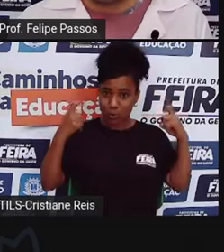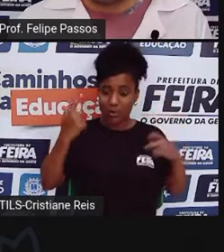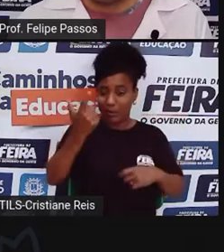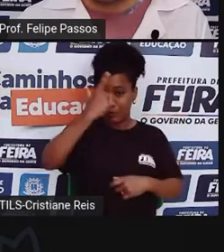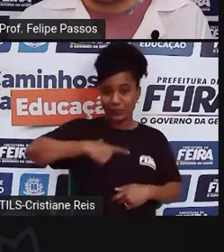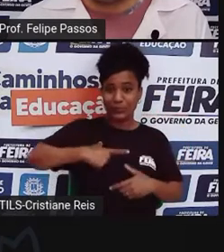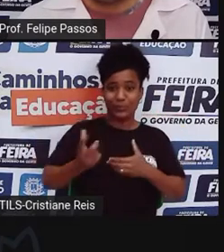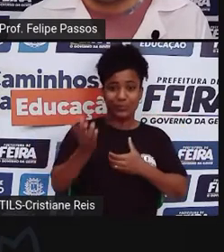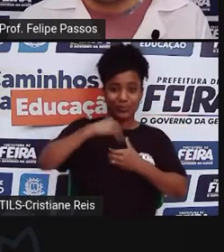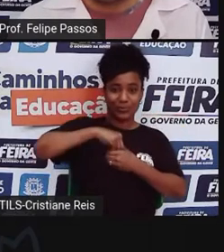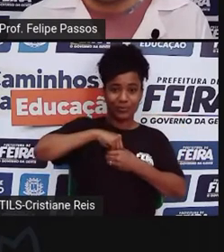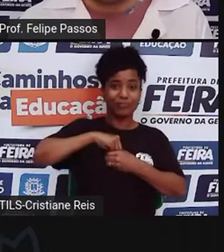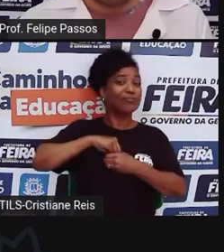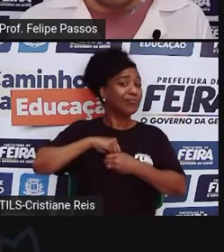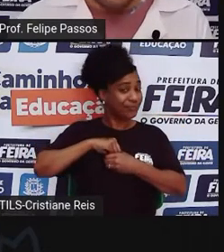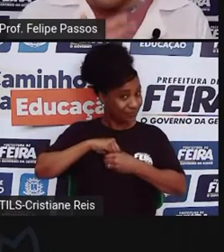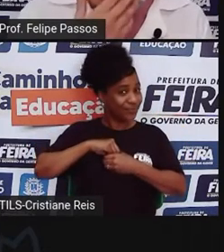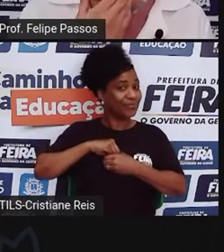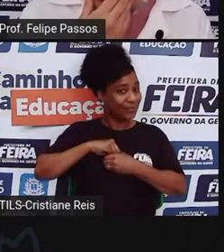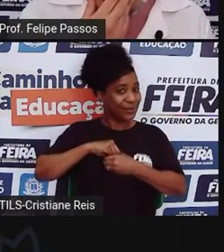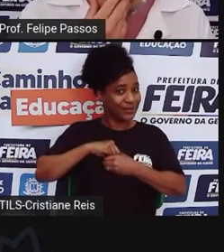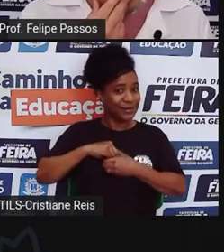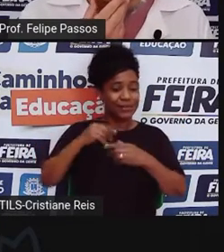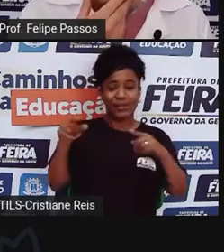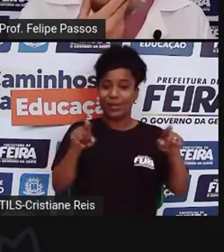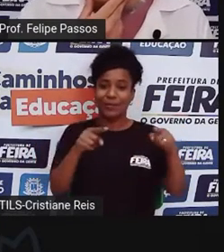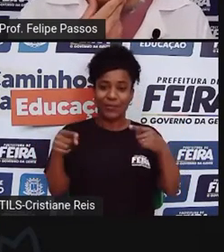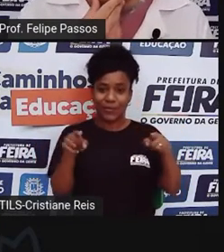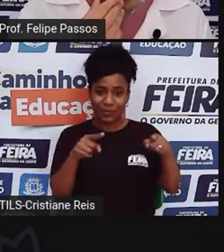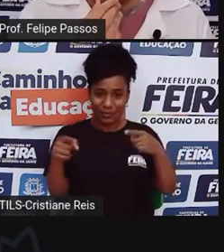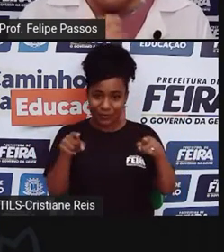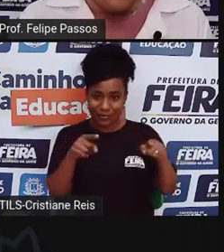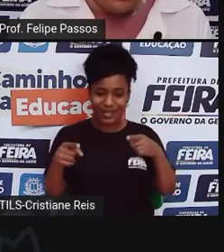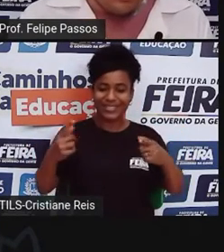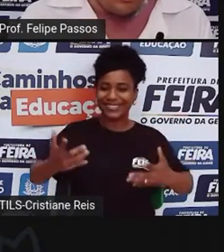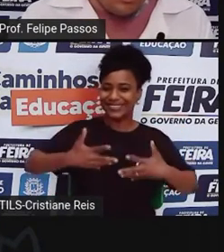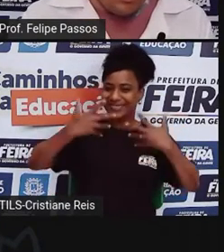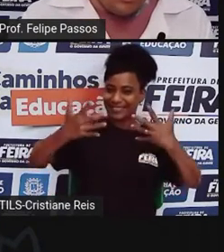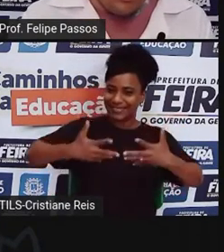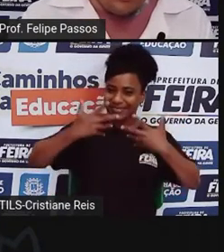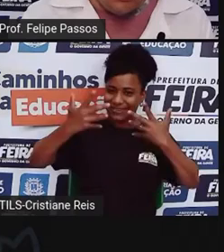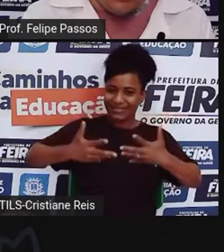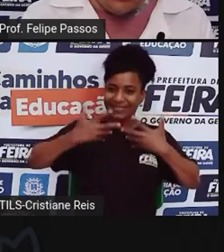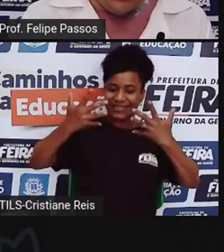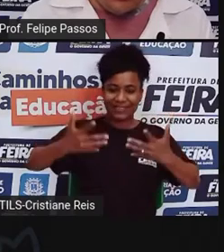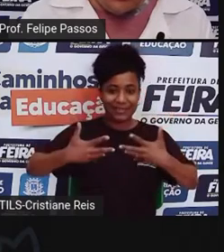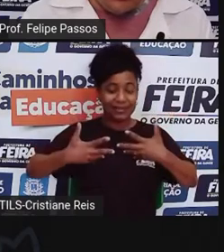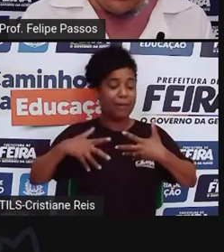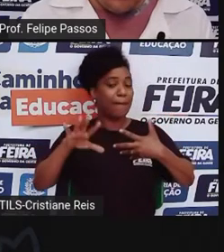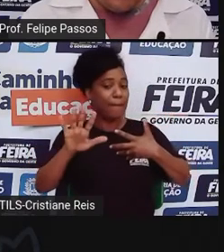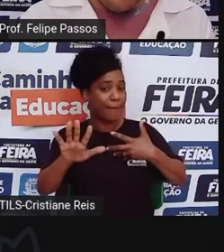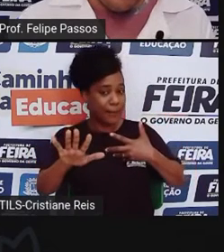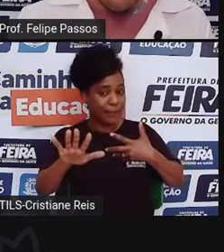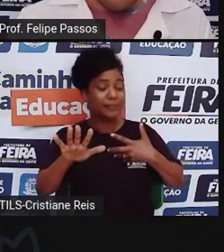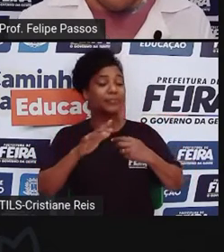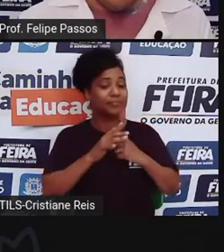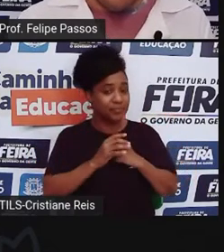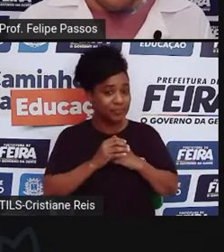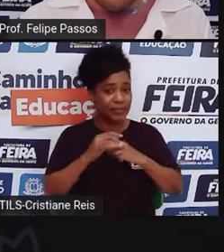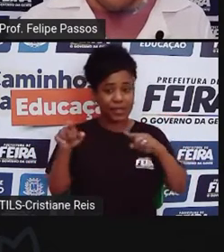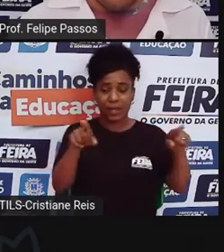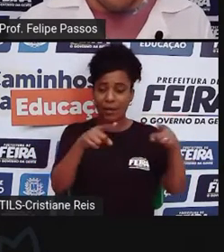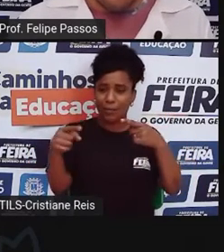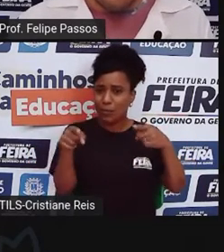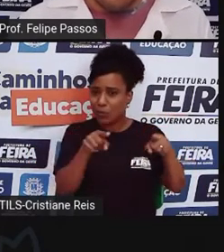música é vista muito como uma forma de apreciação, forma de diversão, e a música, na realidade, tem várias vertentes que podem